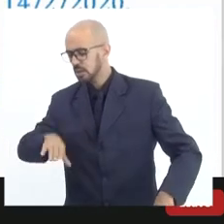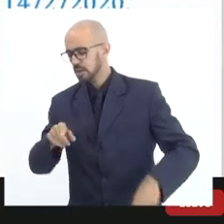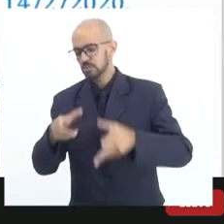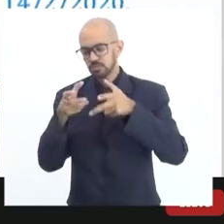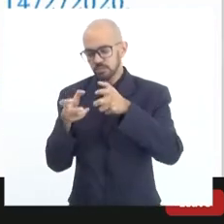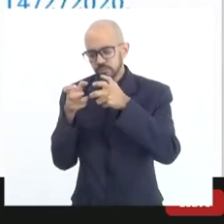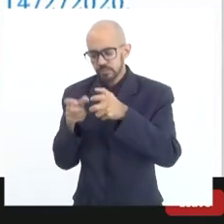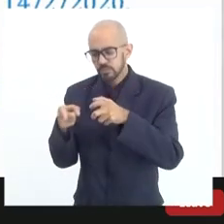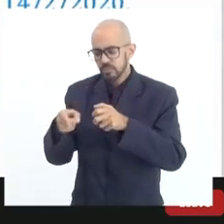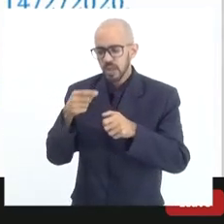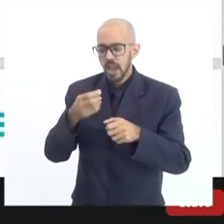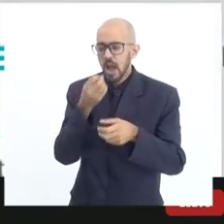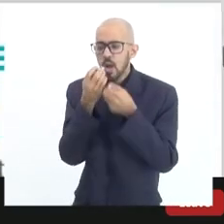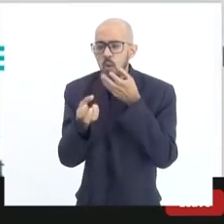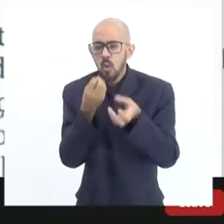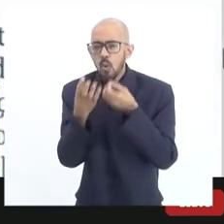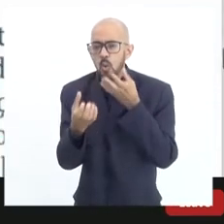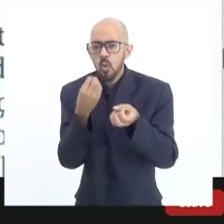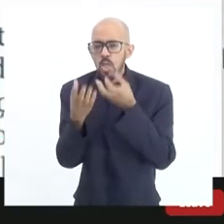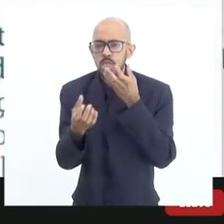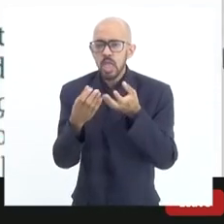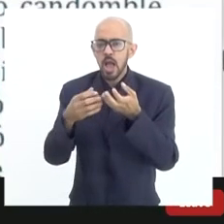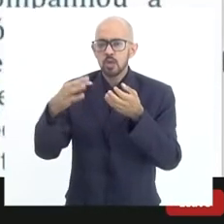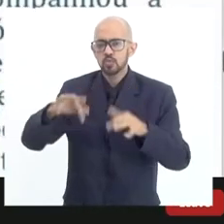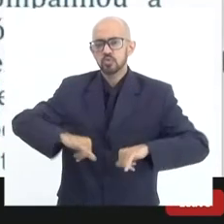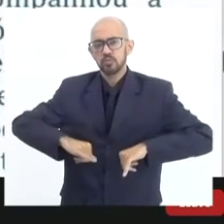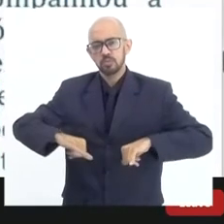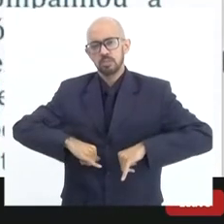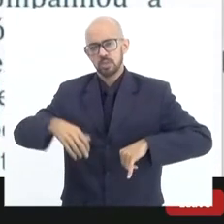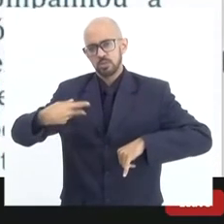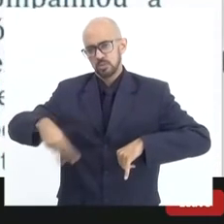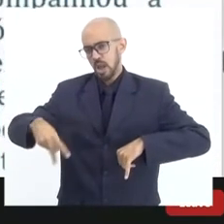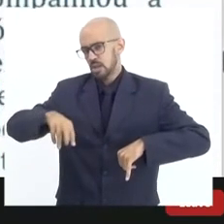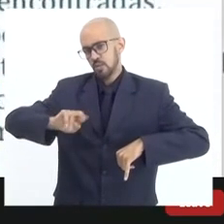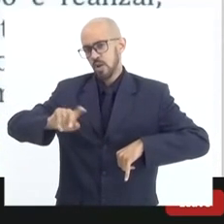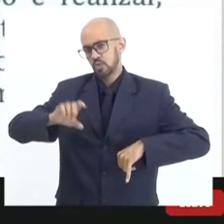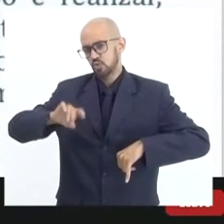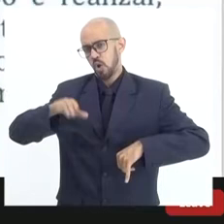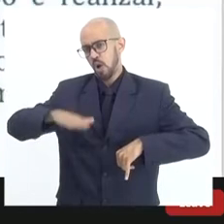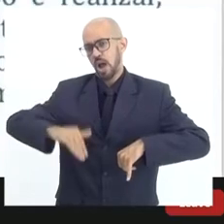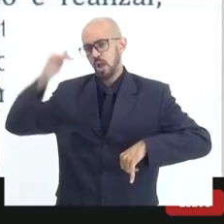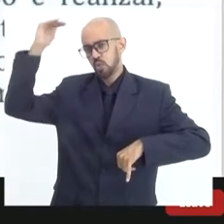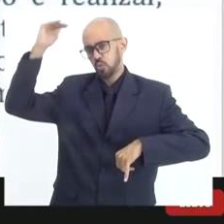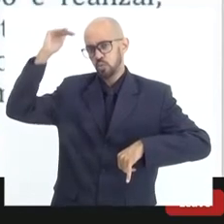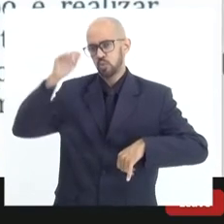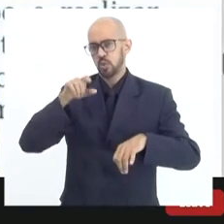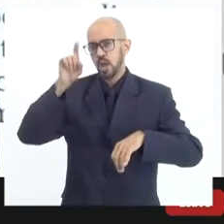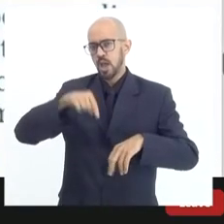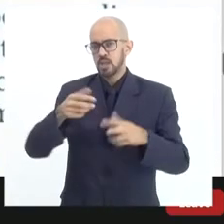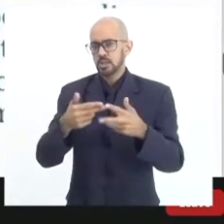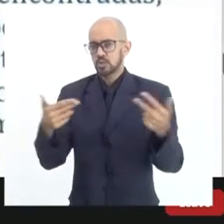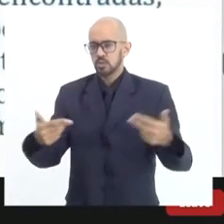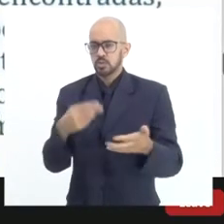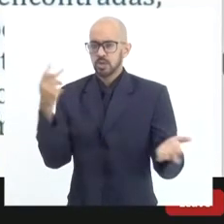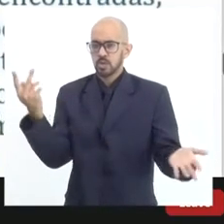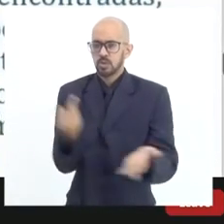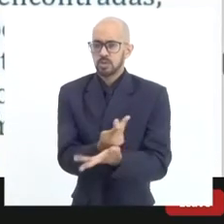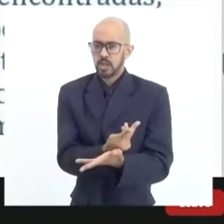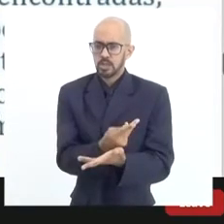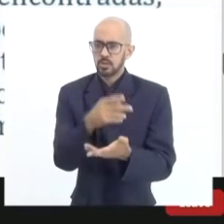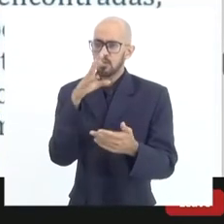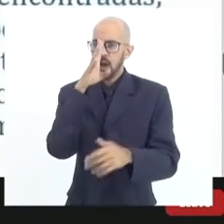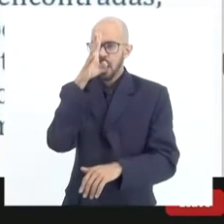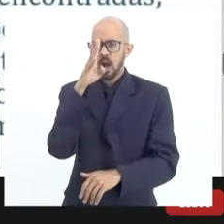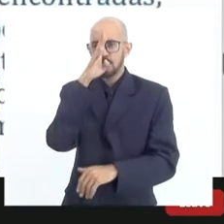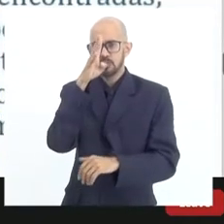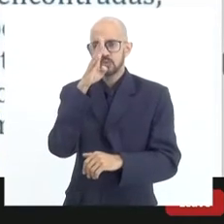né, suas dores também. Não só os adultos ouvindo. Então, essas coisas absurdas que têm sido